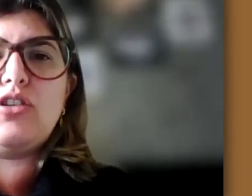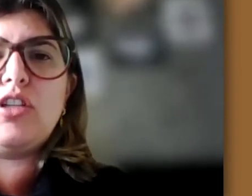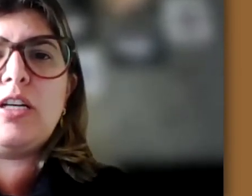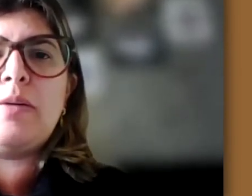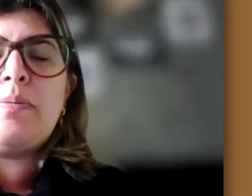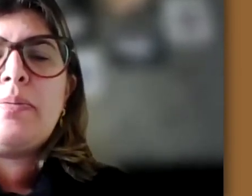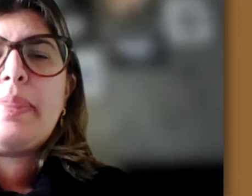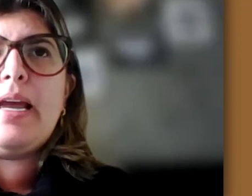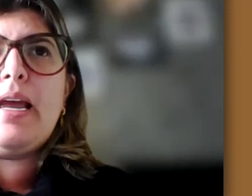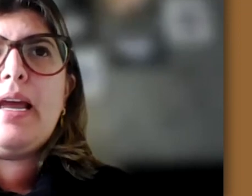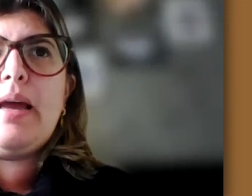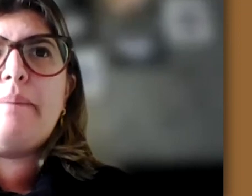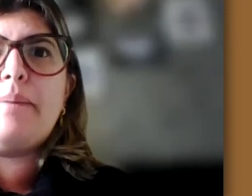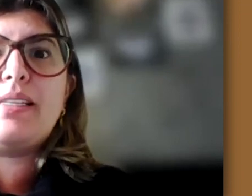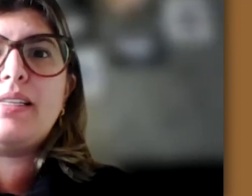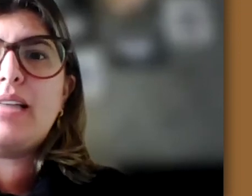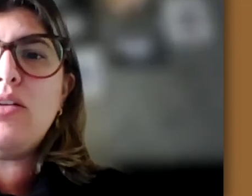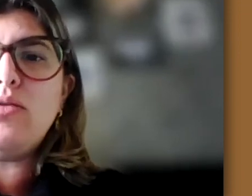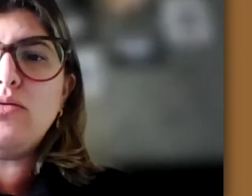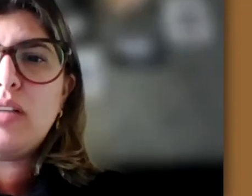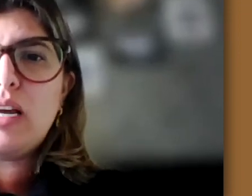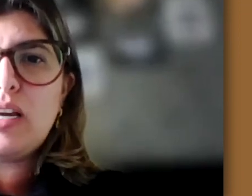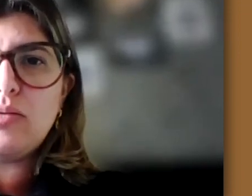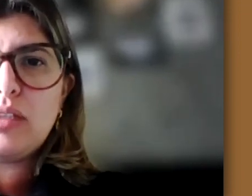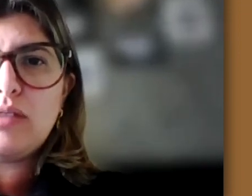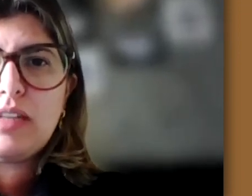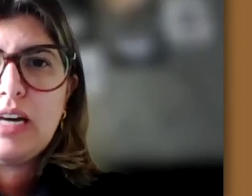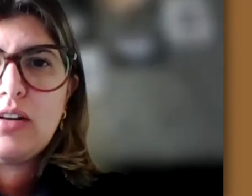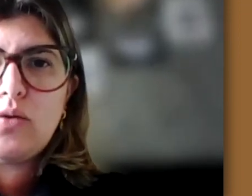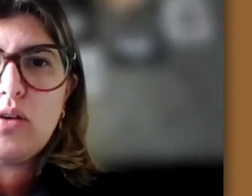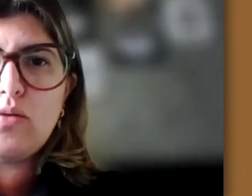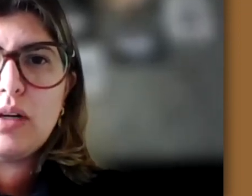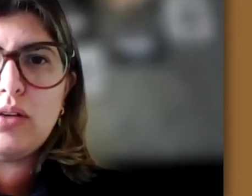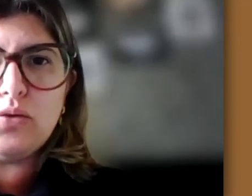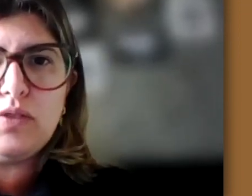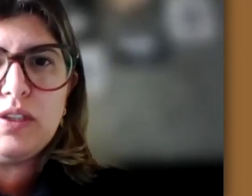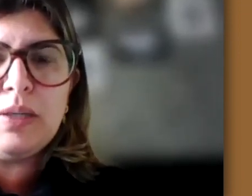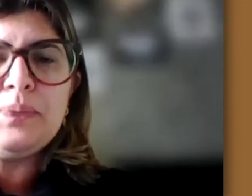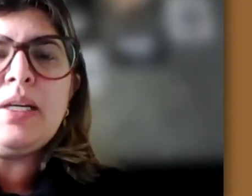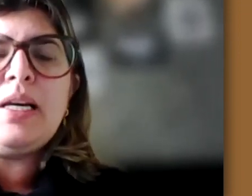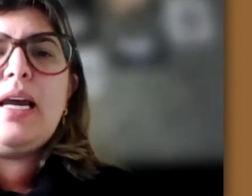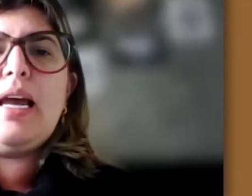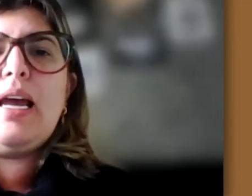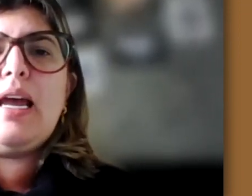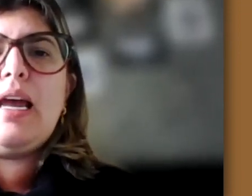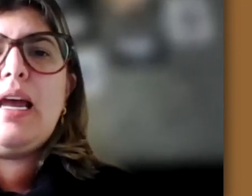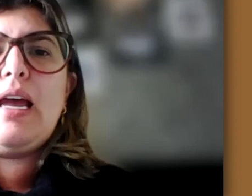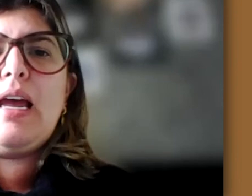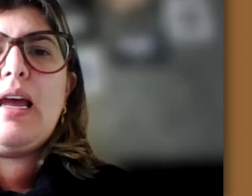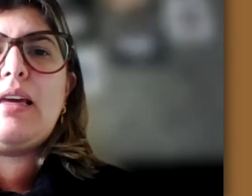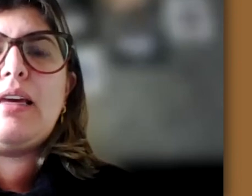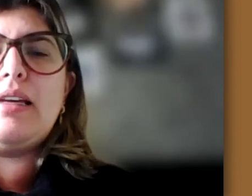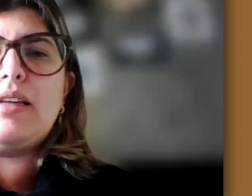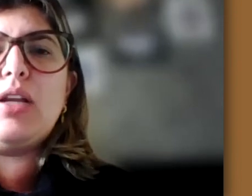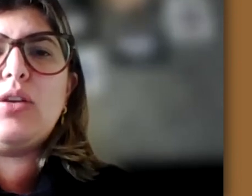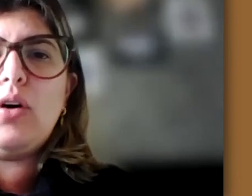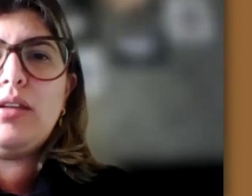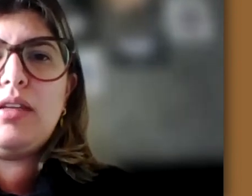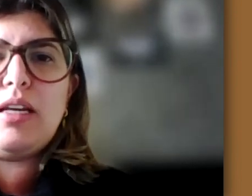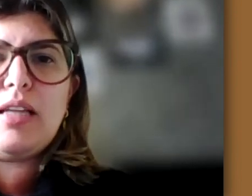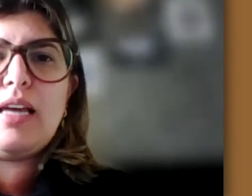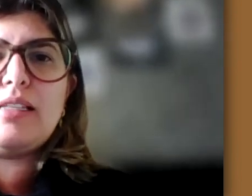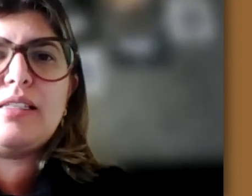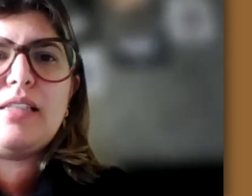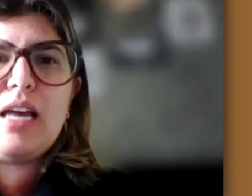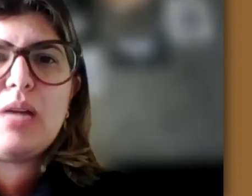agora de pesquisar alguns termos, se ficaram com alguma dúvida, que então